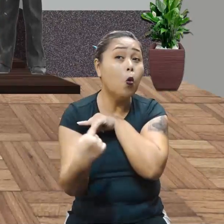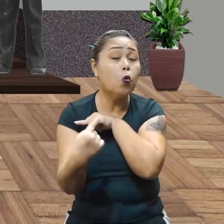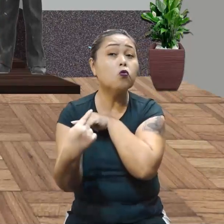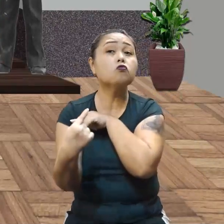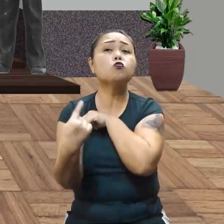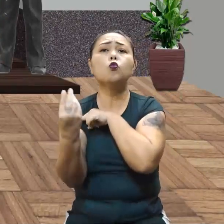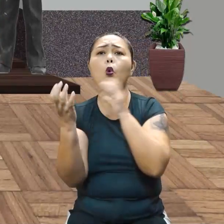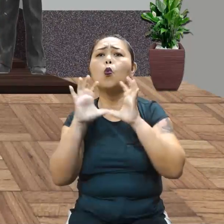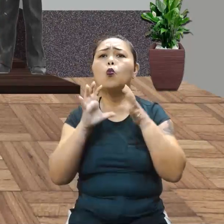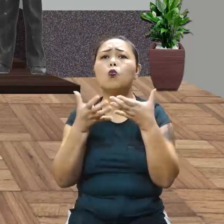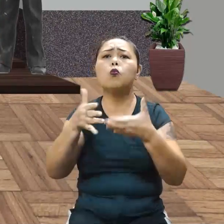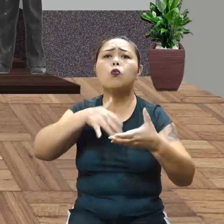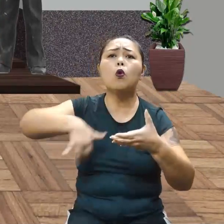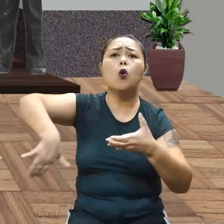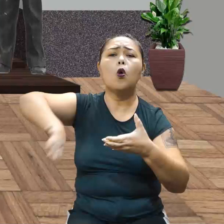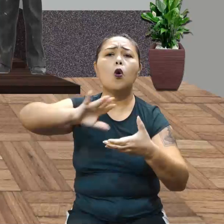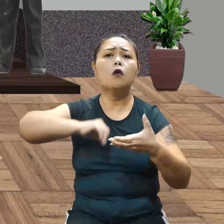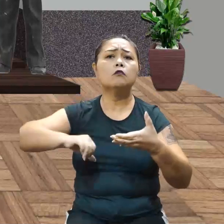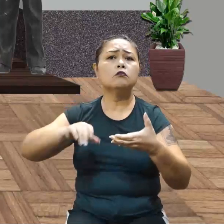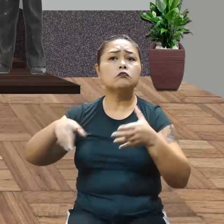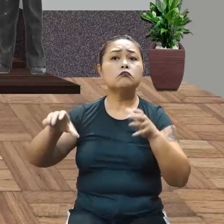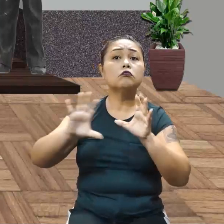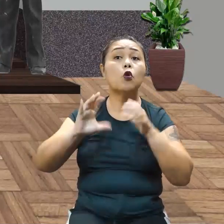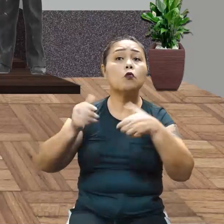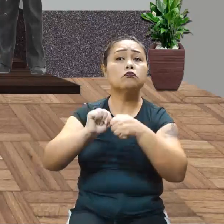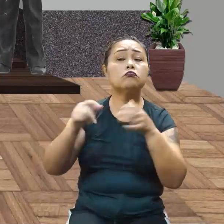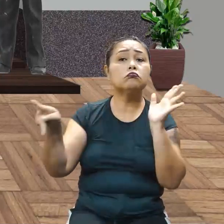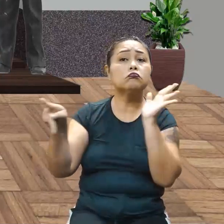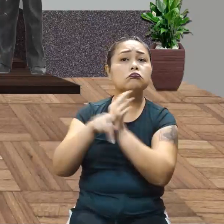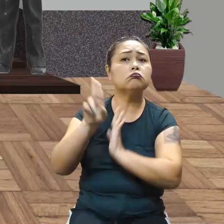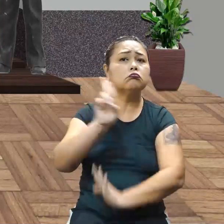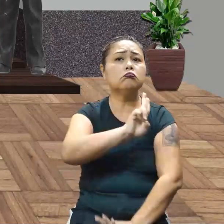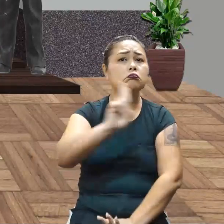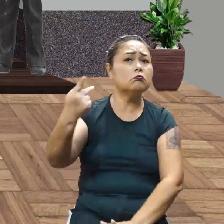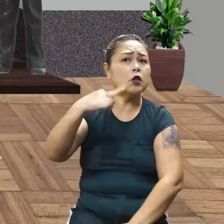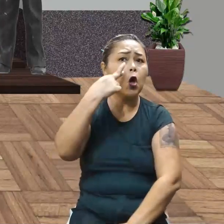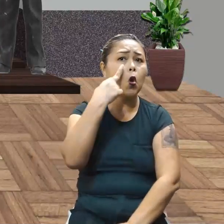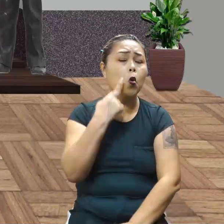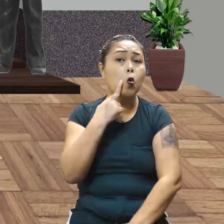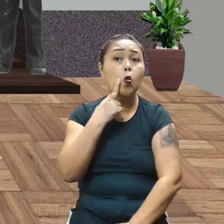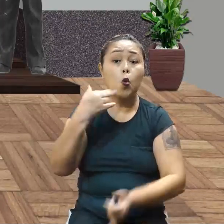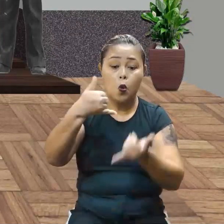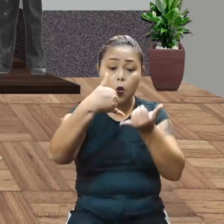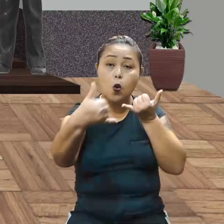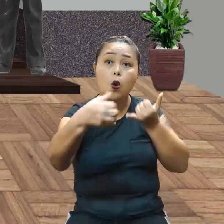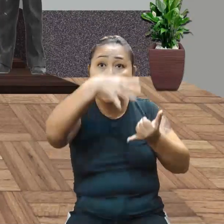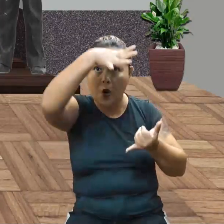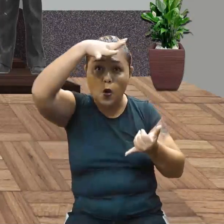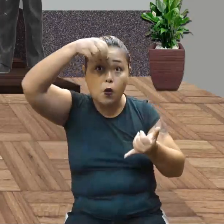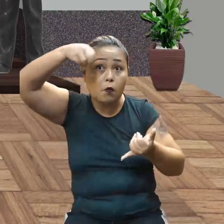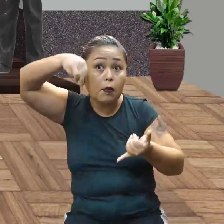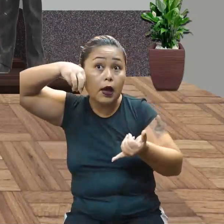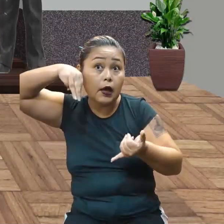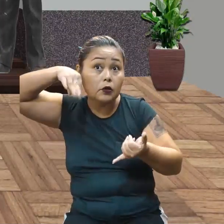próprio nome dele, Comissão Rondon, em construir uma linha telegráfica que ligaria o Mato